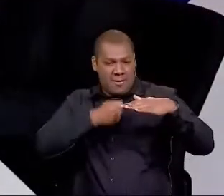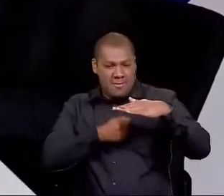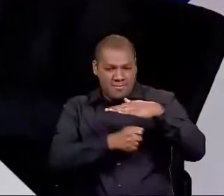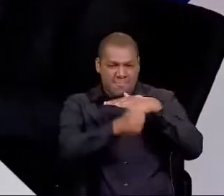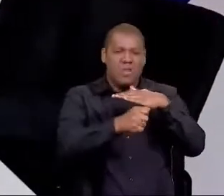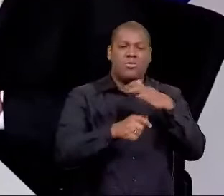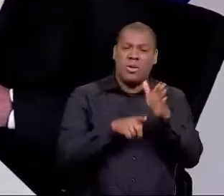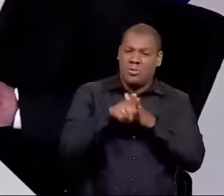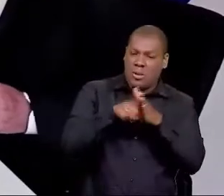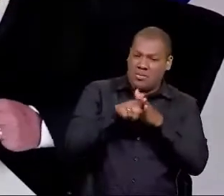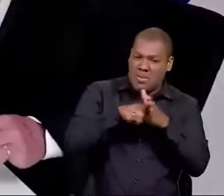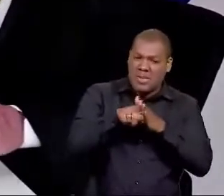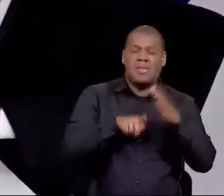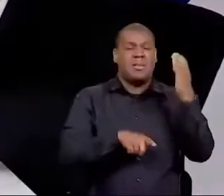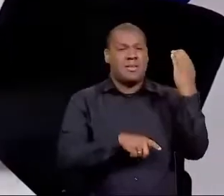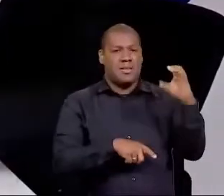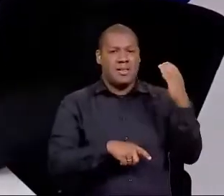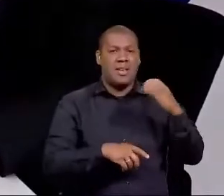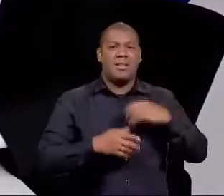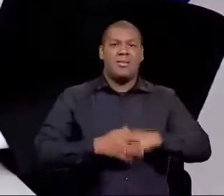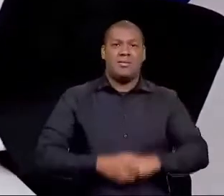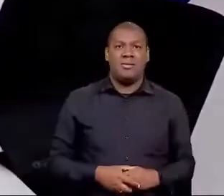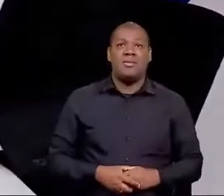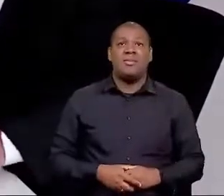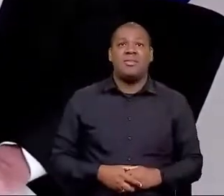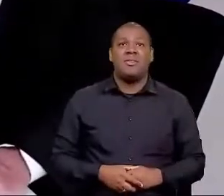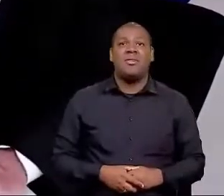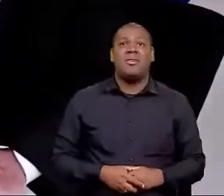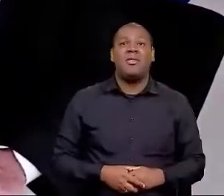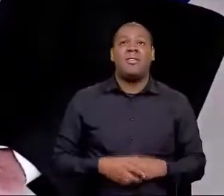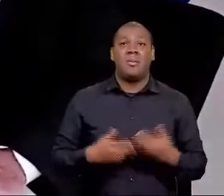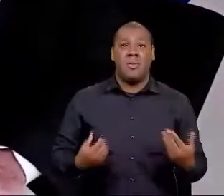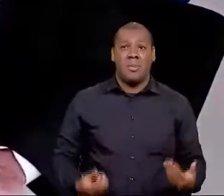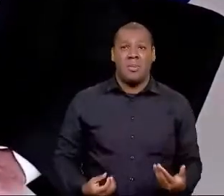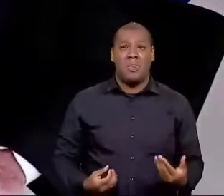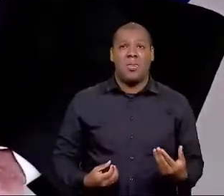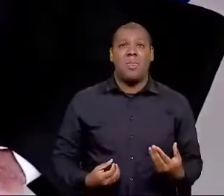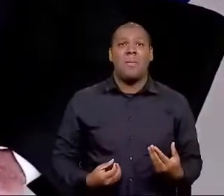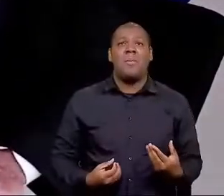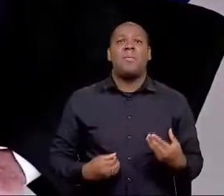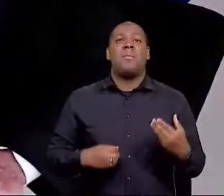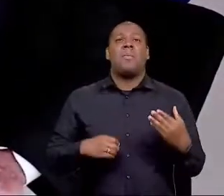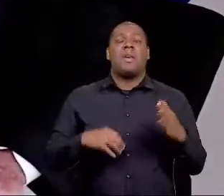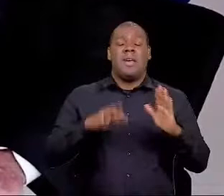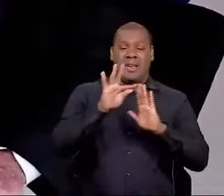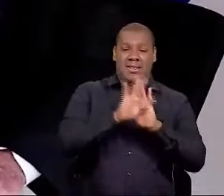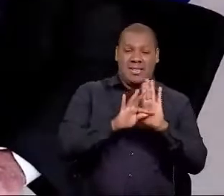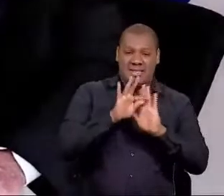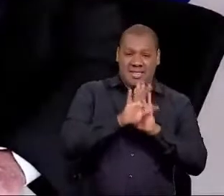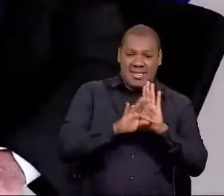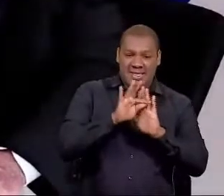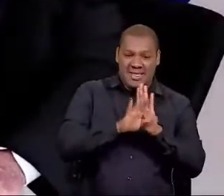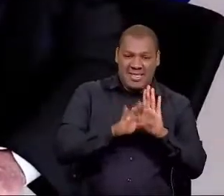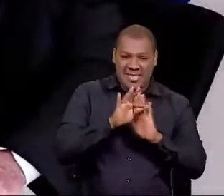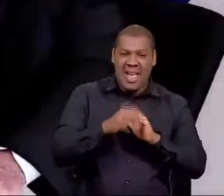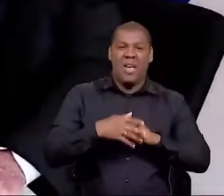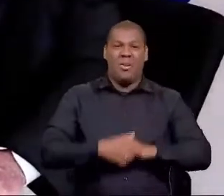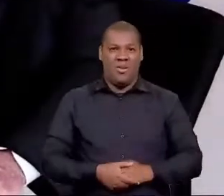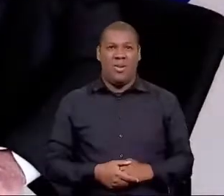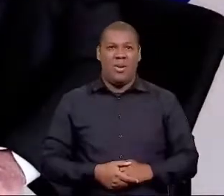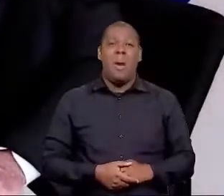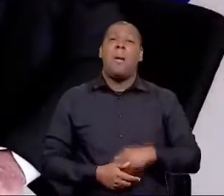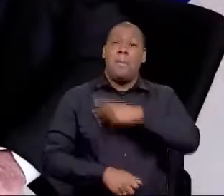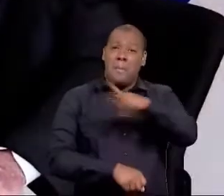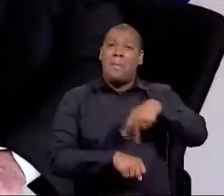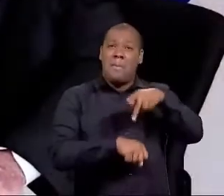das revoluções da medicina, né, em relação à cura de várias doenças que estão... O Brasil é o terceiro país que mais faz pesquisa de